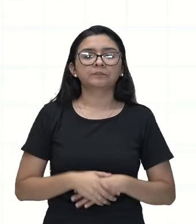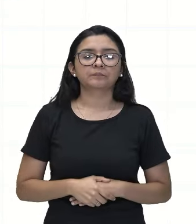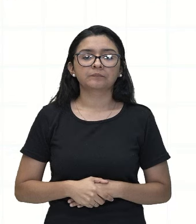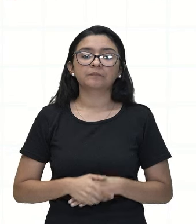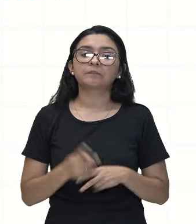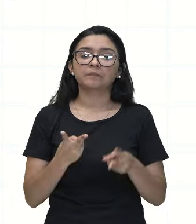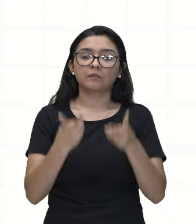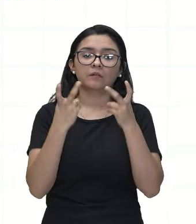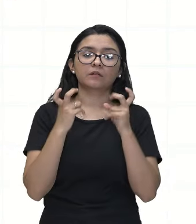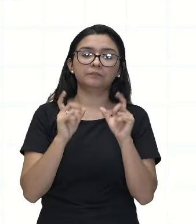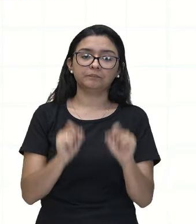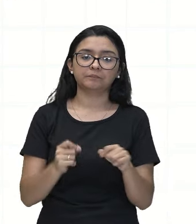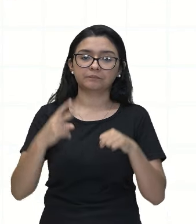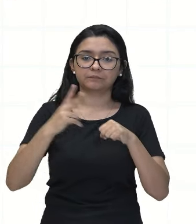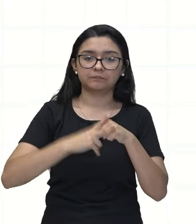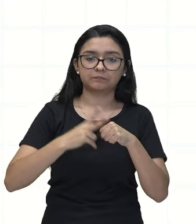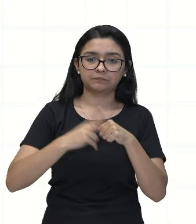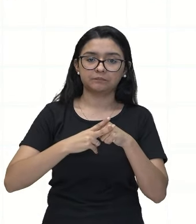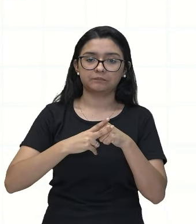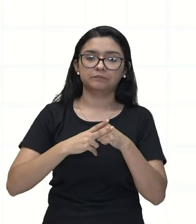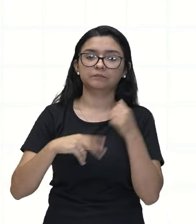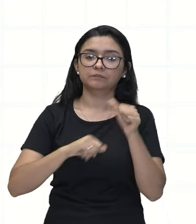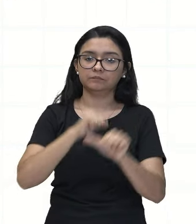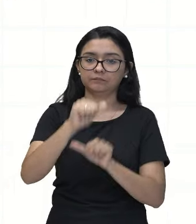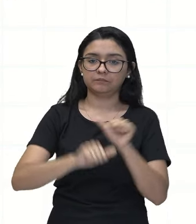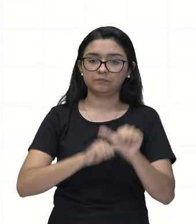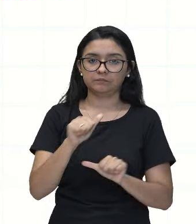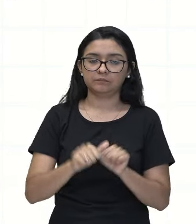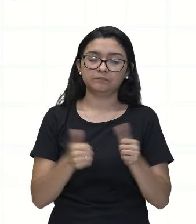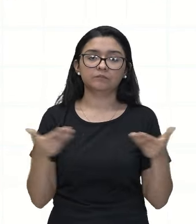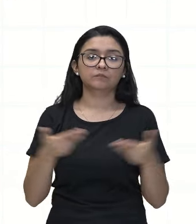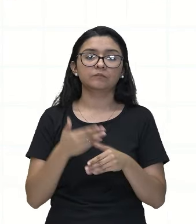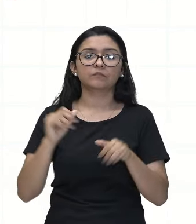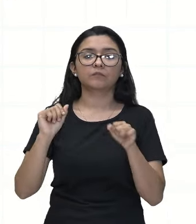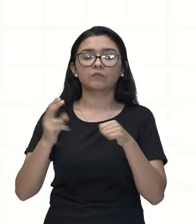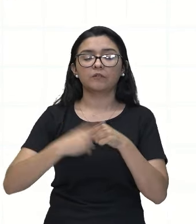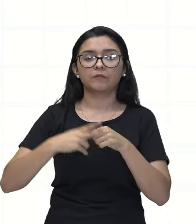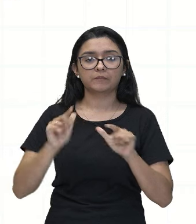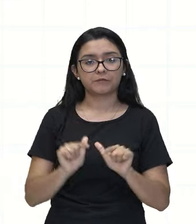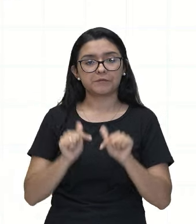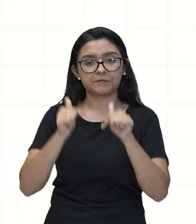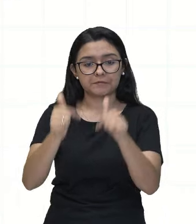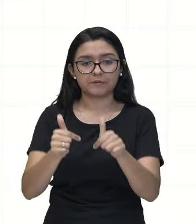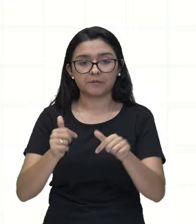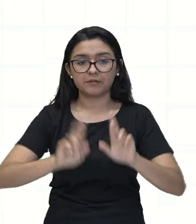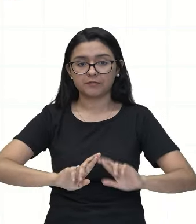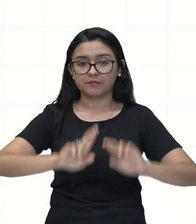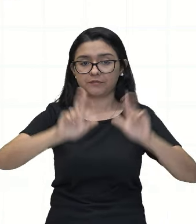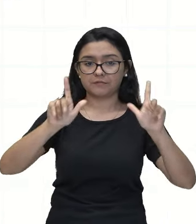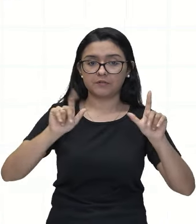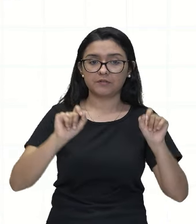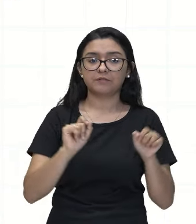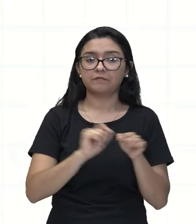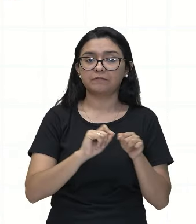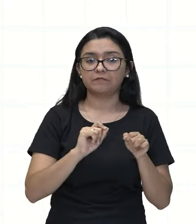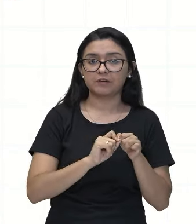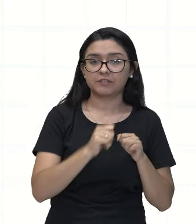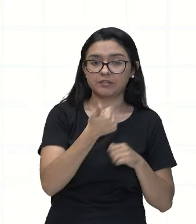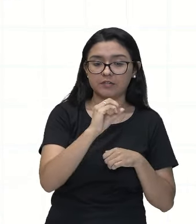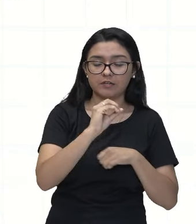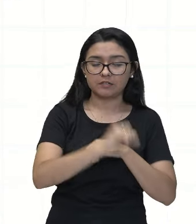mudou ele tá com um verbo de ação né é diferente de da frase de eu disser assim